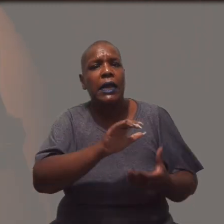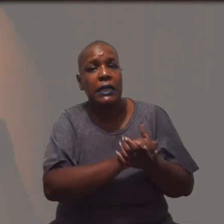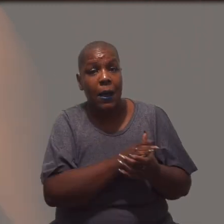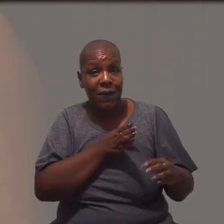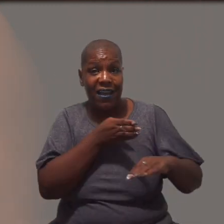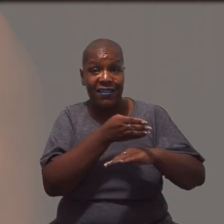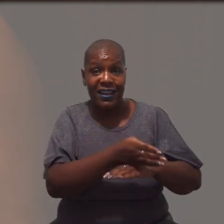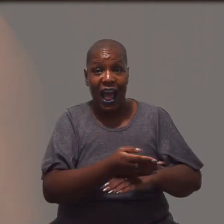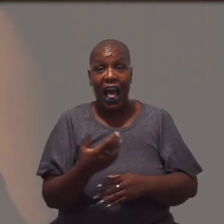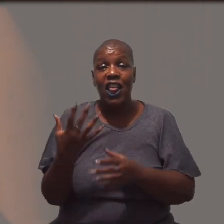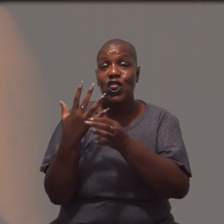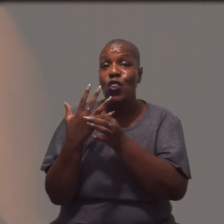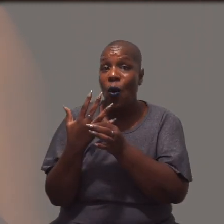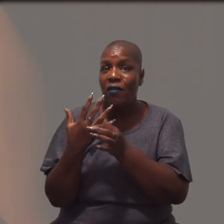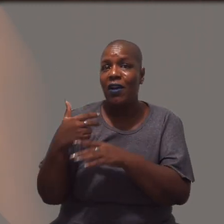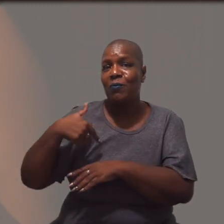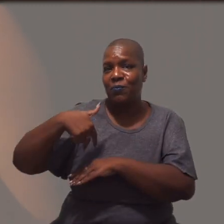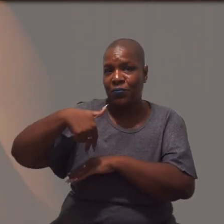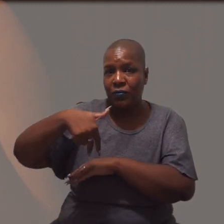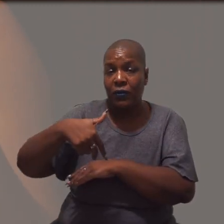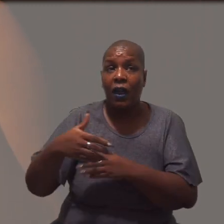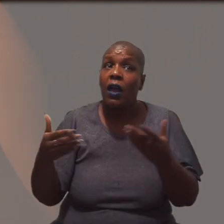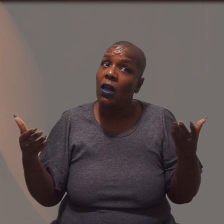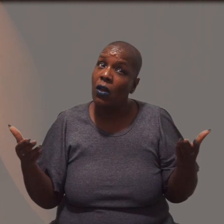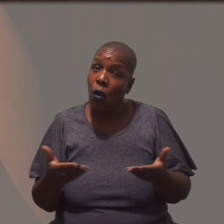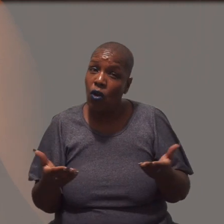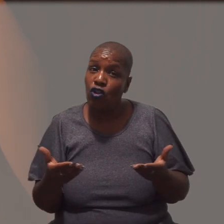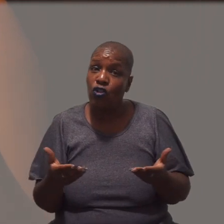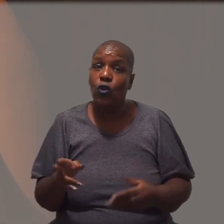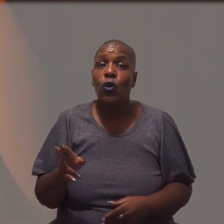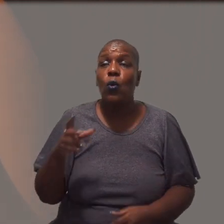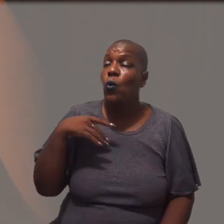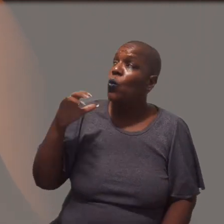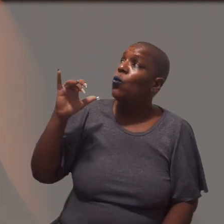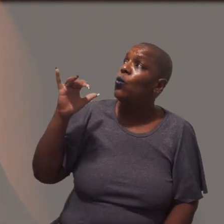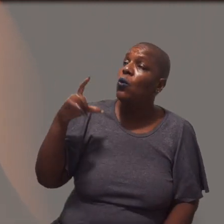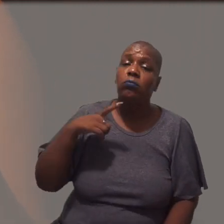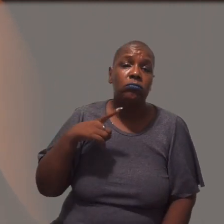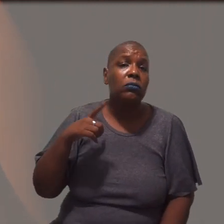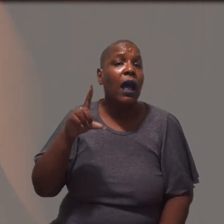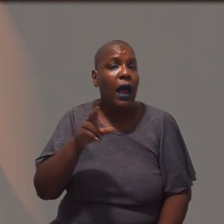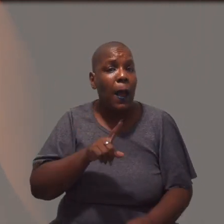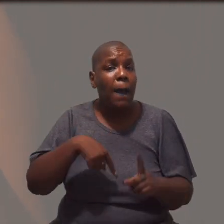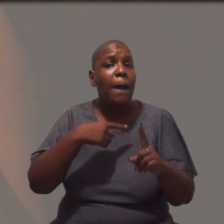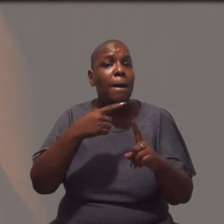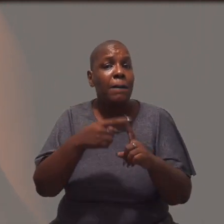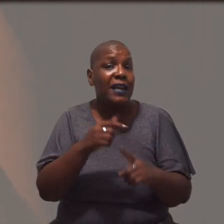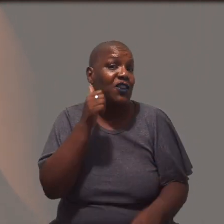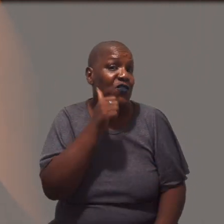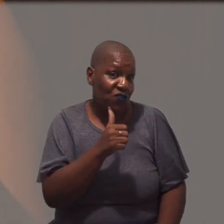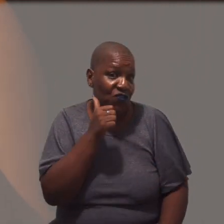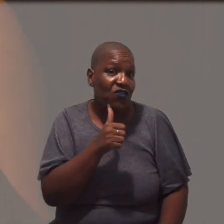casamento, né, para fazer a entrada da noiva. E hoje em dia o trompete, ele tá se tornando um instrumento muito